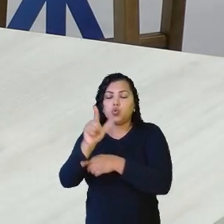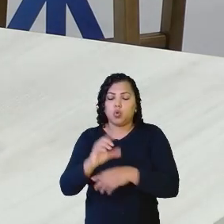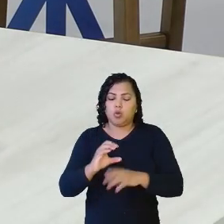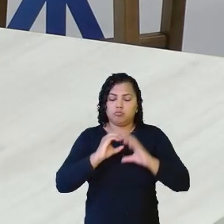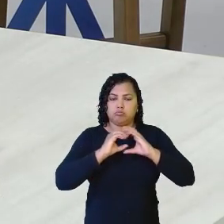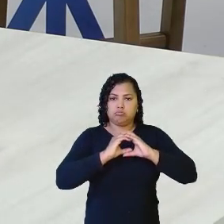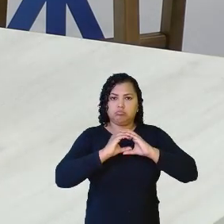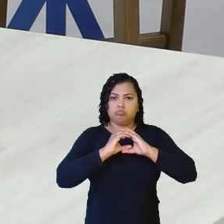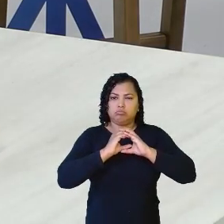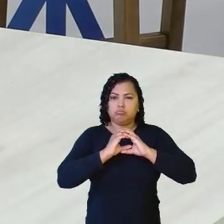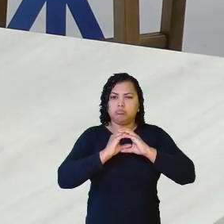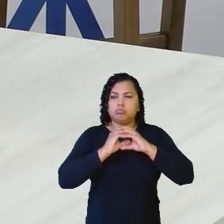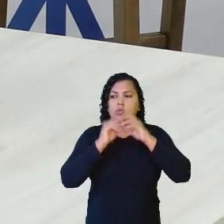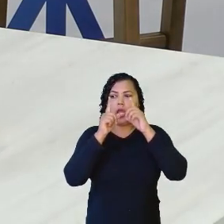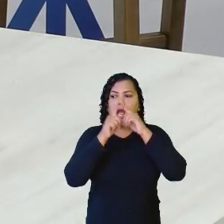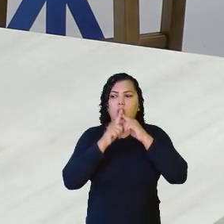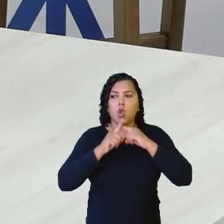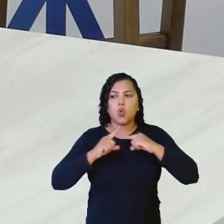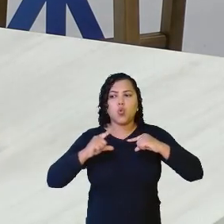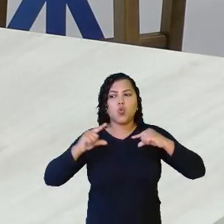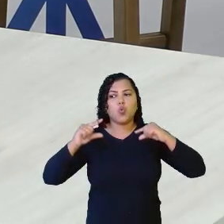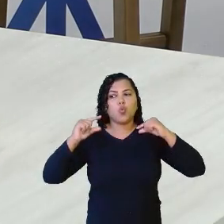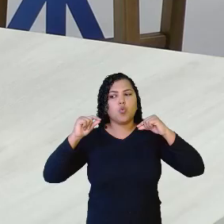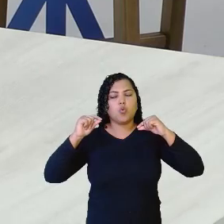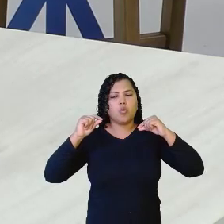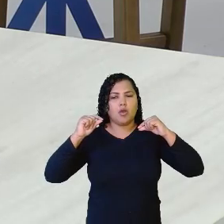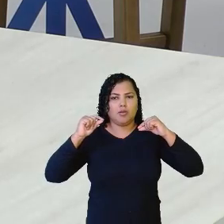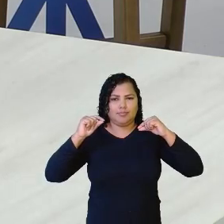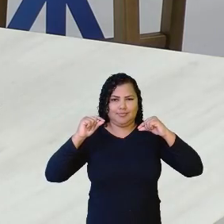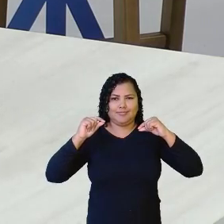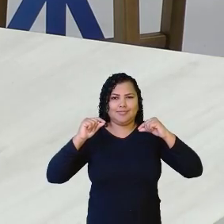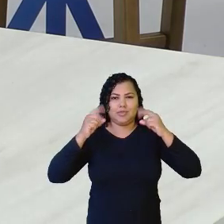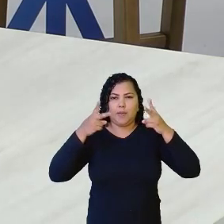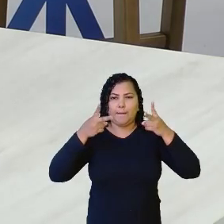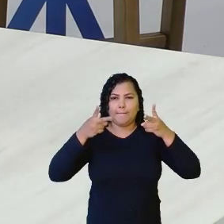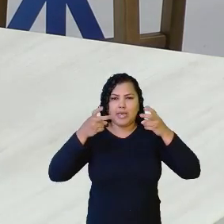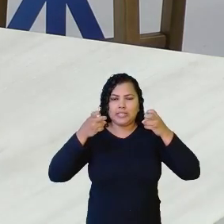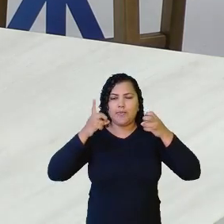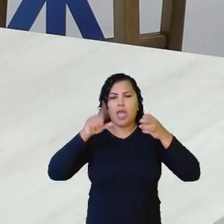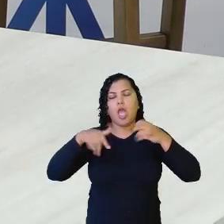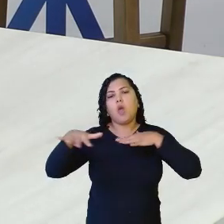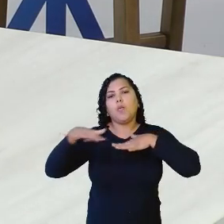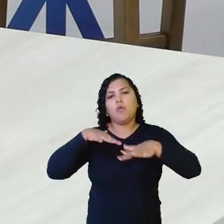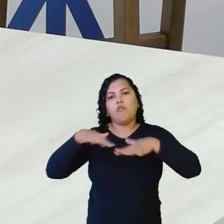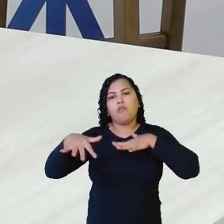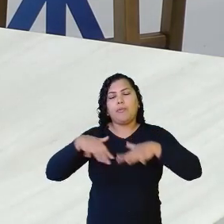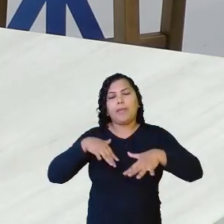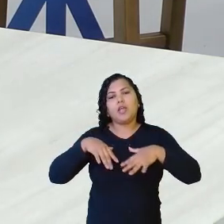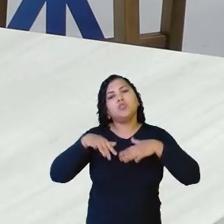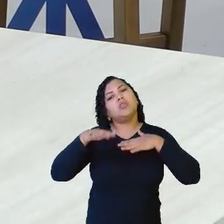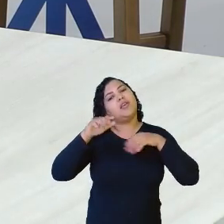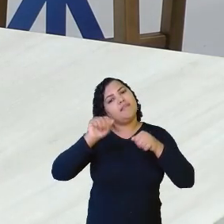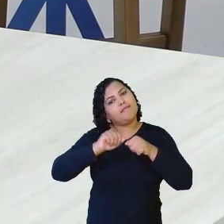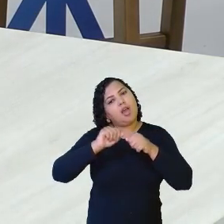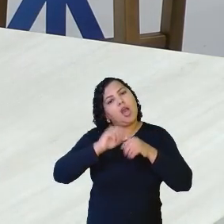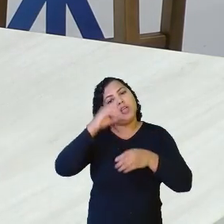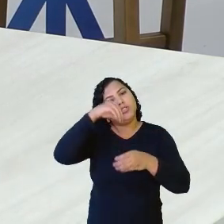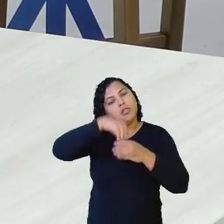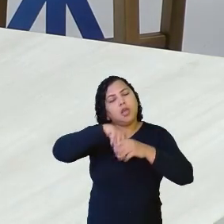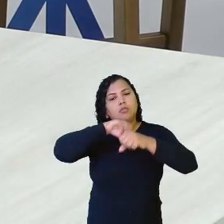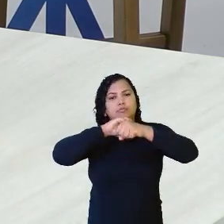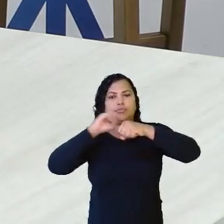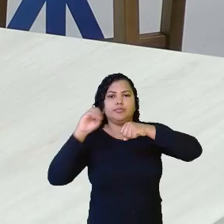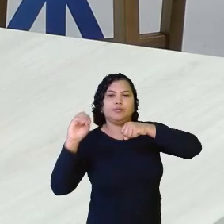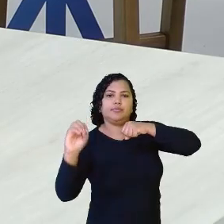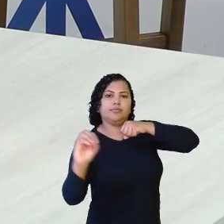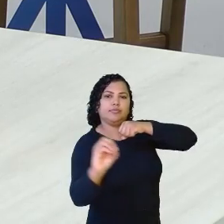astro fazendo o movimento ao redor da Terra. Então, este é o movimento que esses astros fazem no sistema solar. E